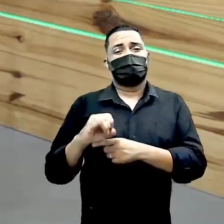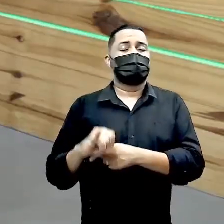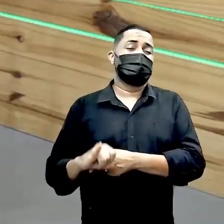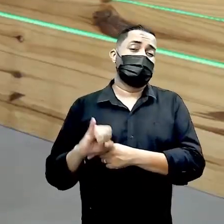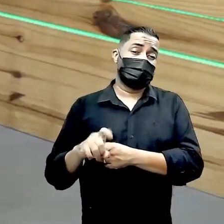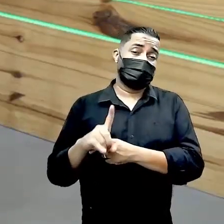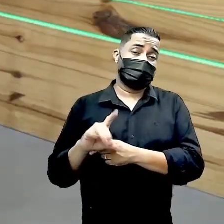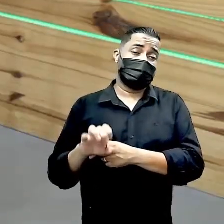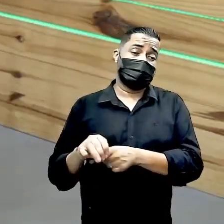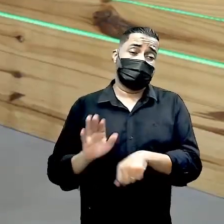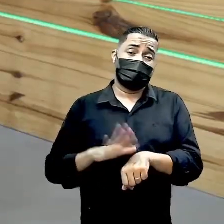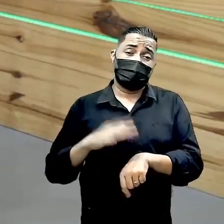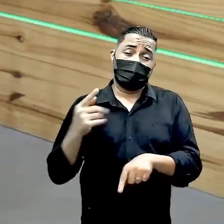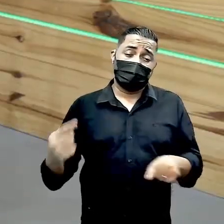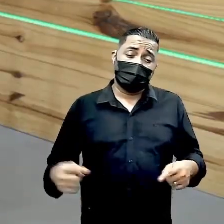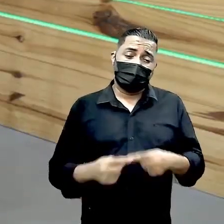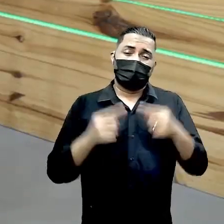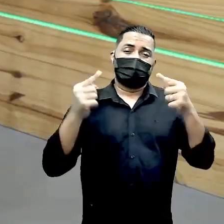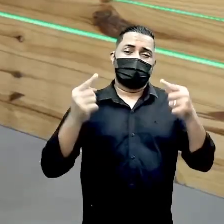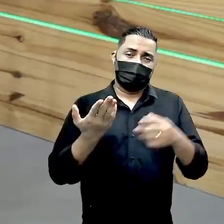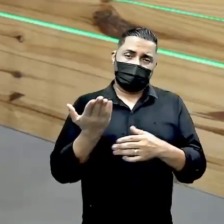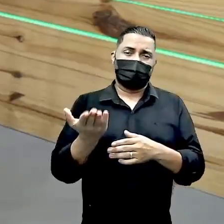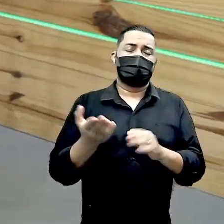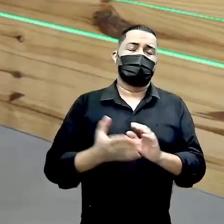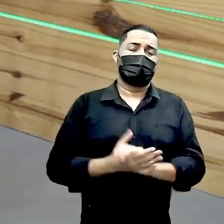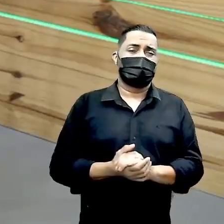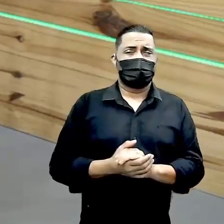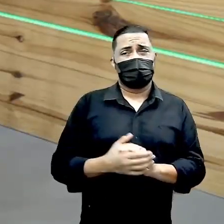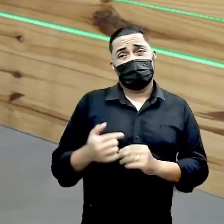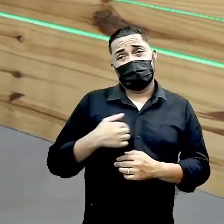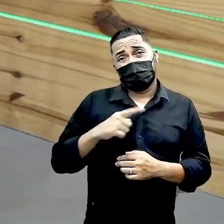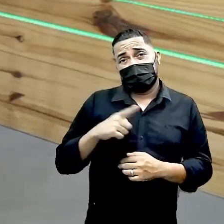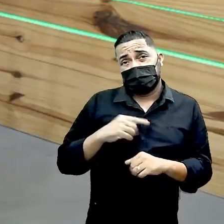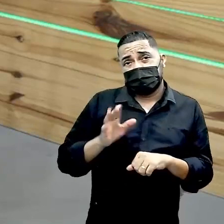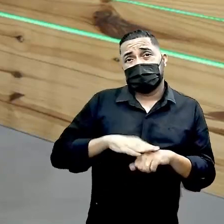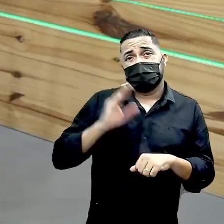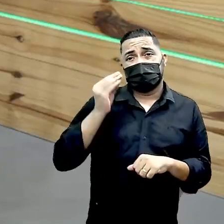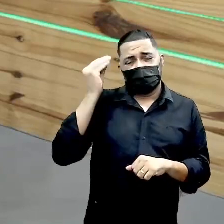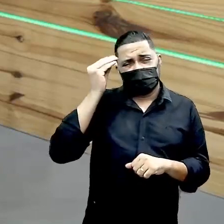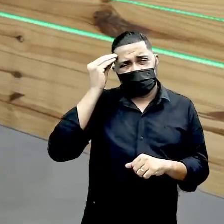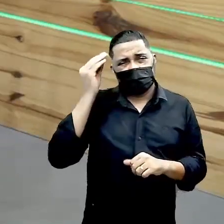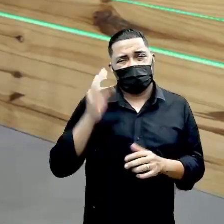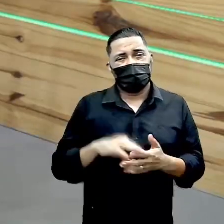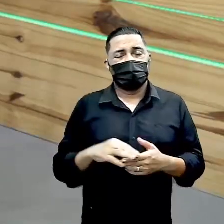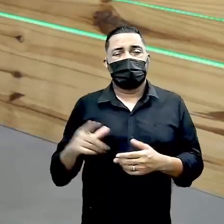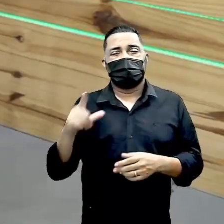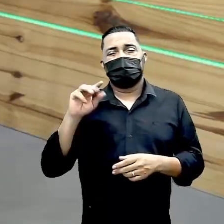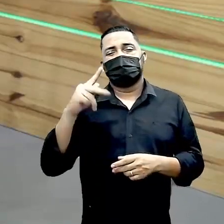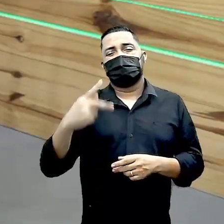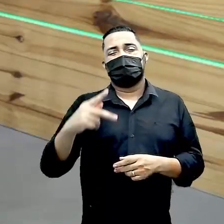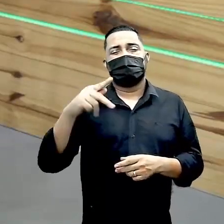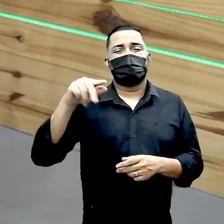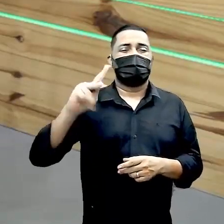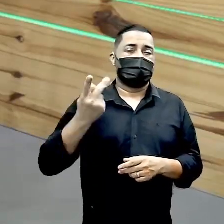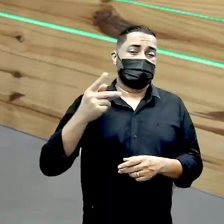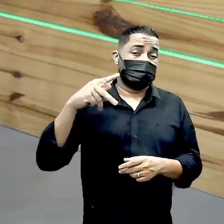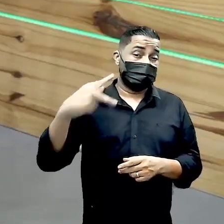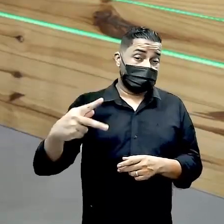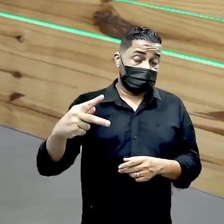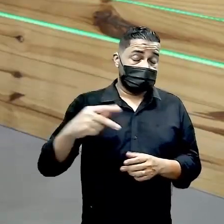qual é a mais adequada para você. Exato. Eu tenho um pouco mais de experiência com PHP, né, que é uma linguagem mais voltada para a